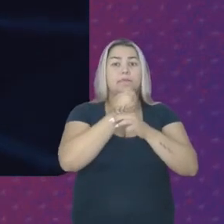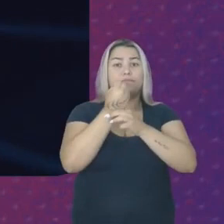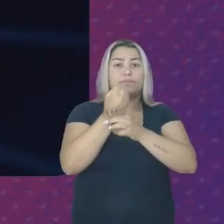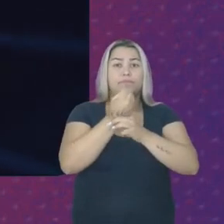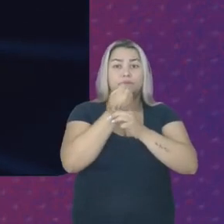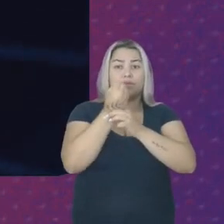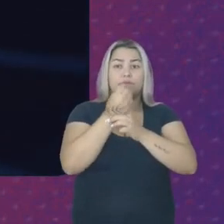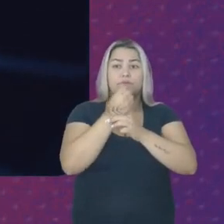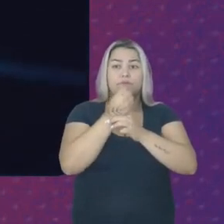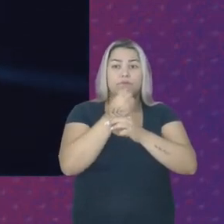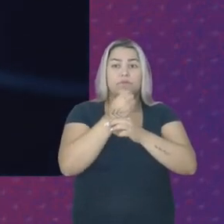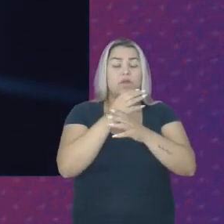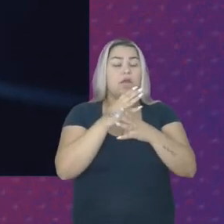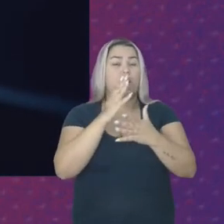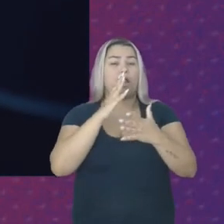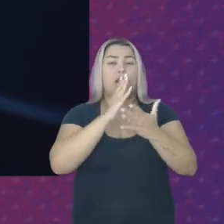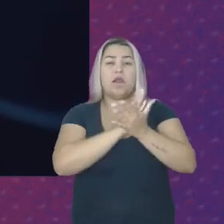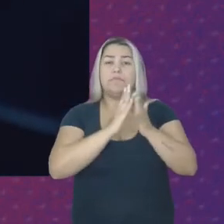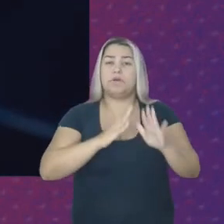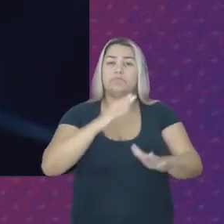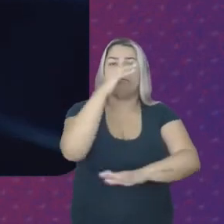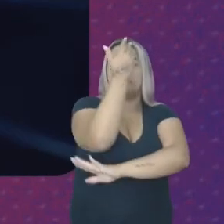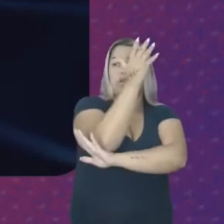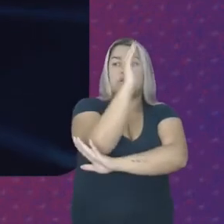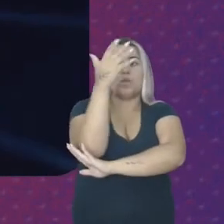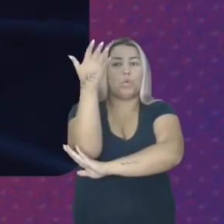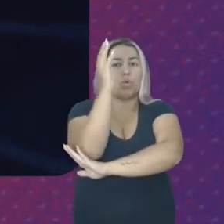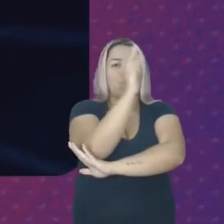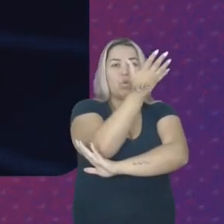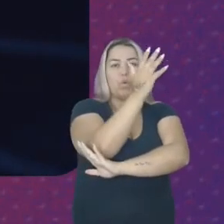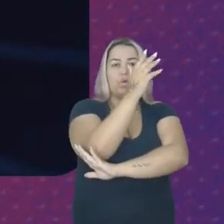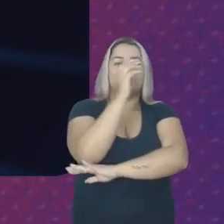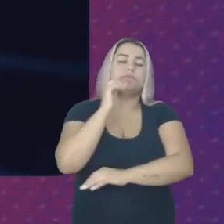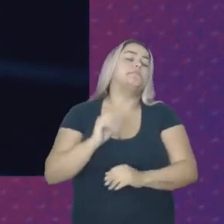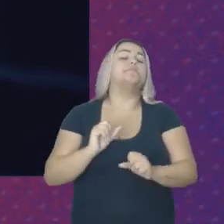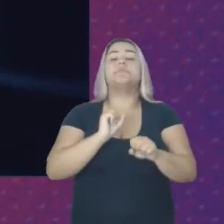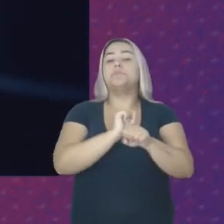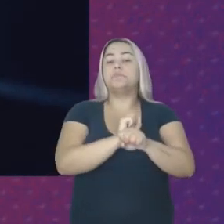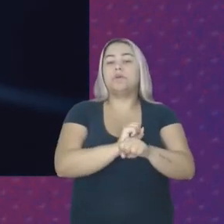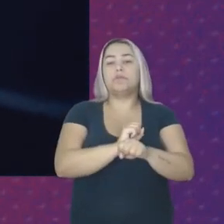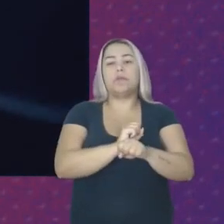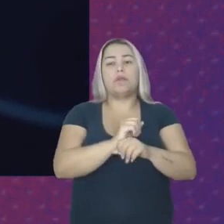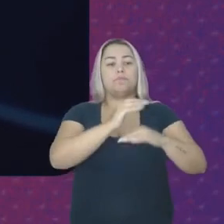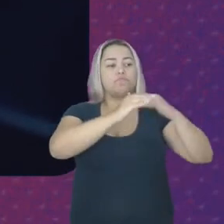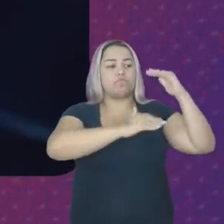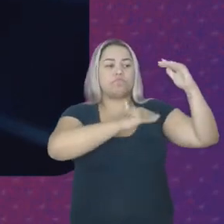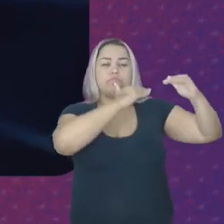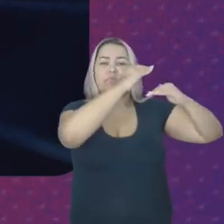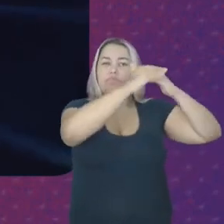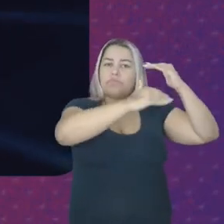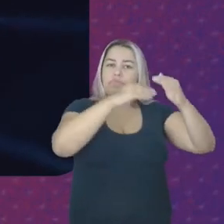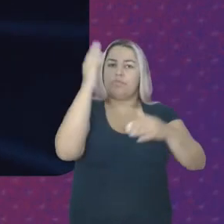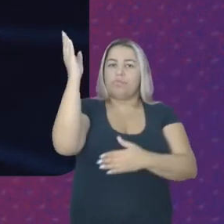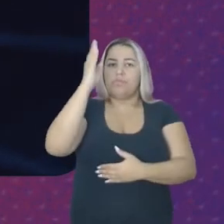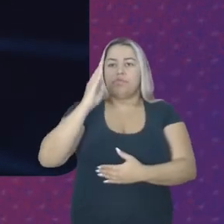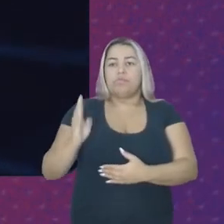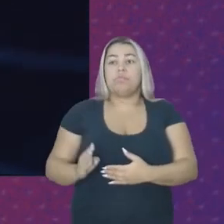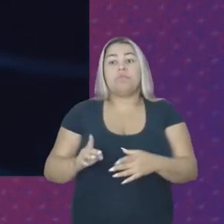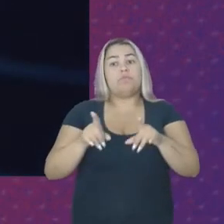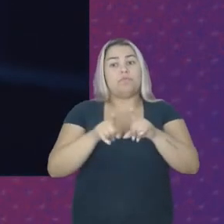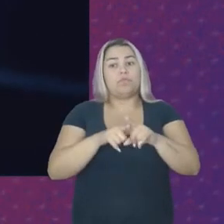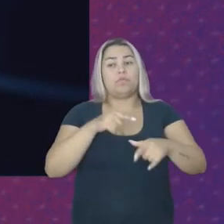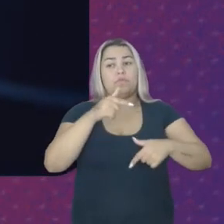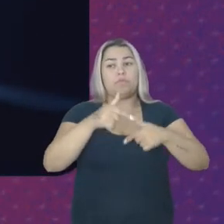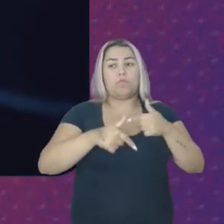acabar com a nossa natureza, sem acabar com o meio ambiente, mas sem parar o progresso do nosso país. Trata de consumo e